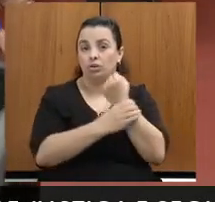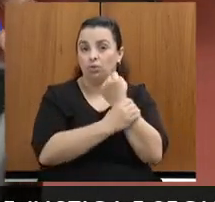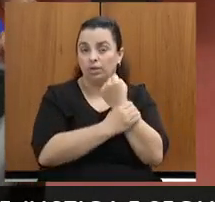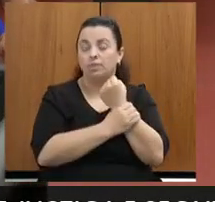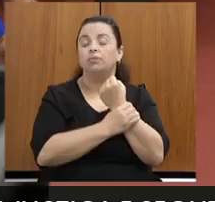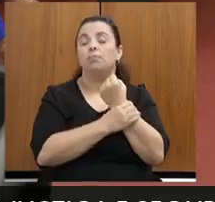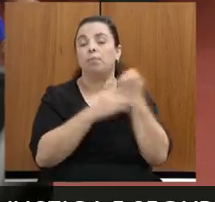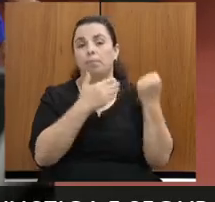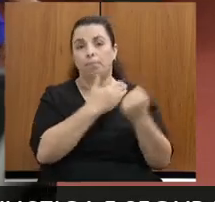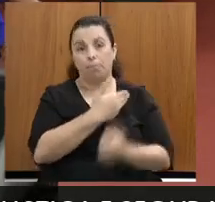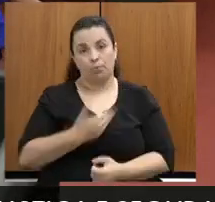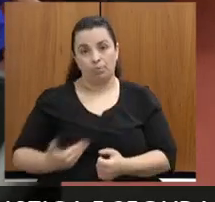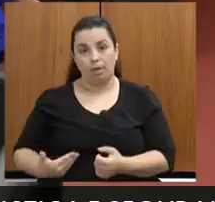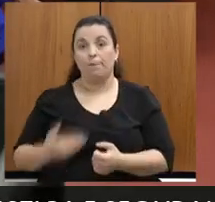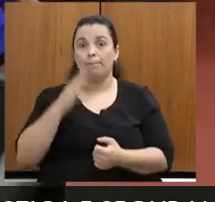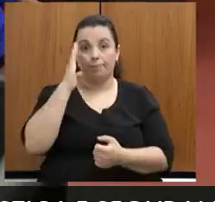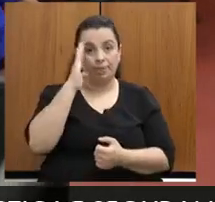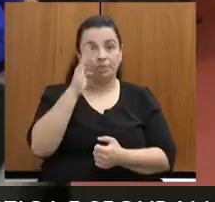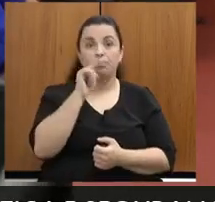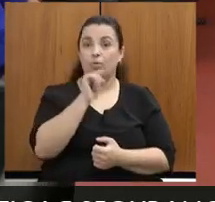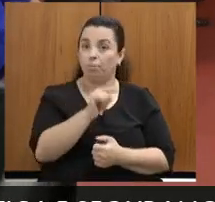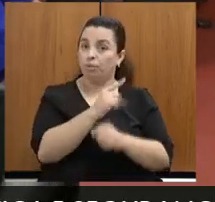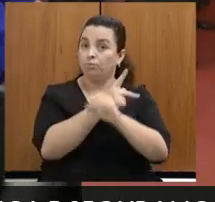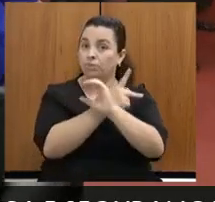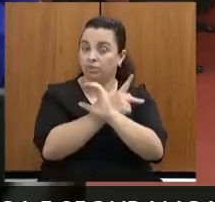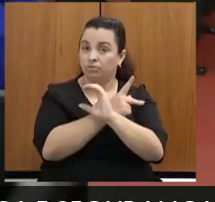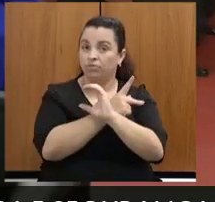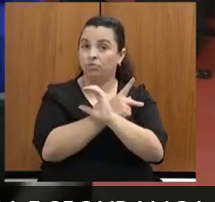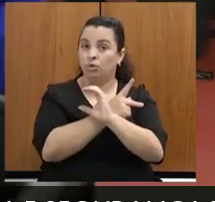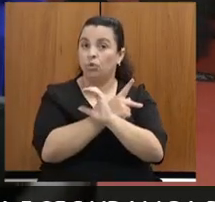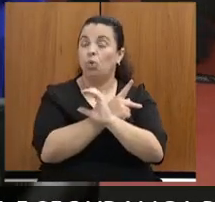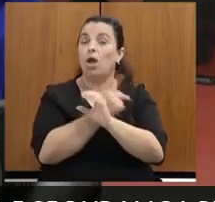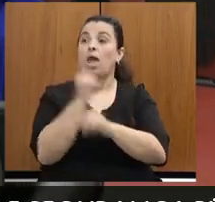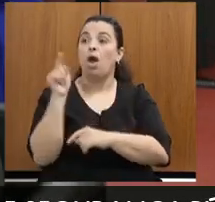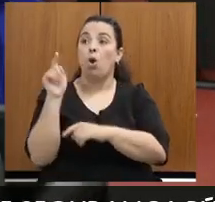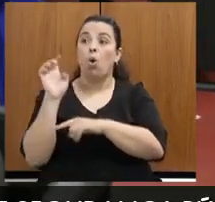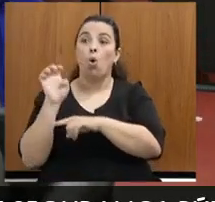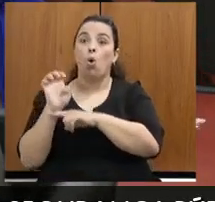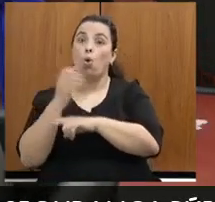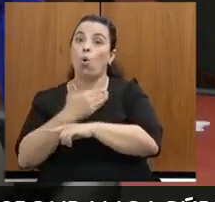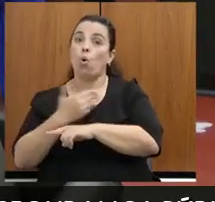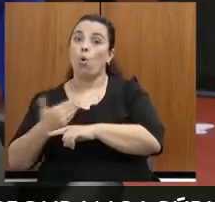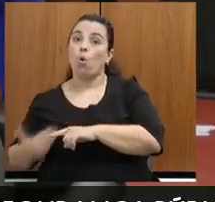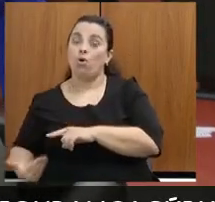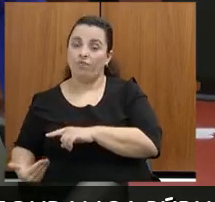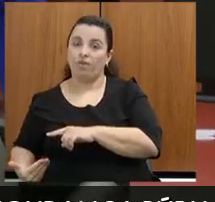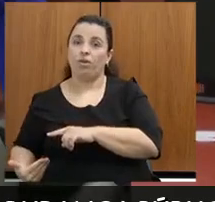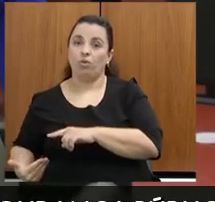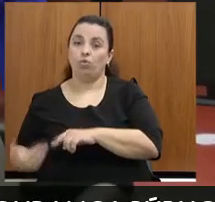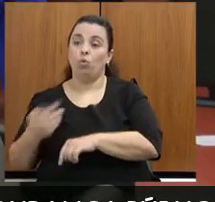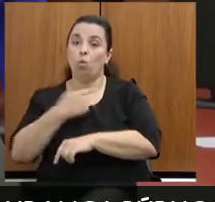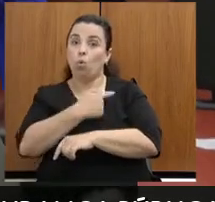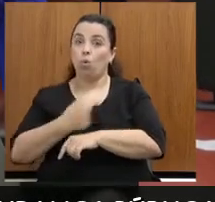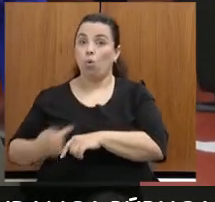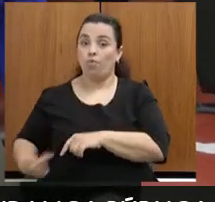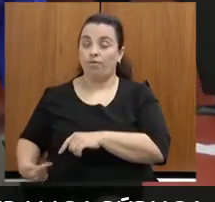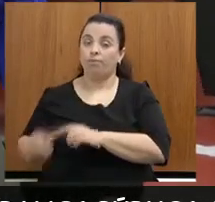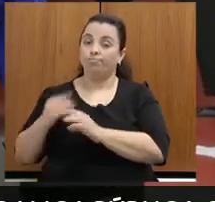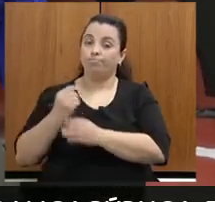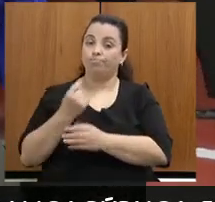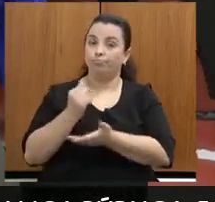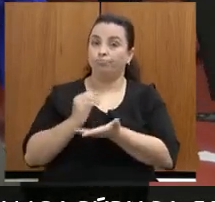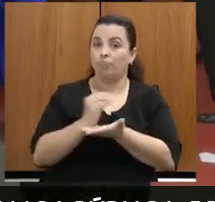polícia civil do Governo do Estado e investimento do Governo do Estado na Polícia Civil